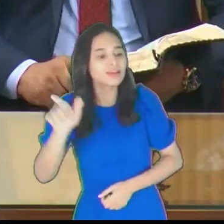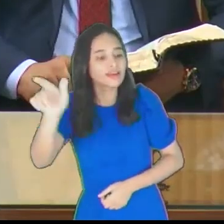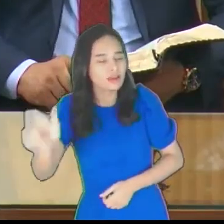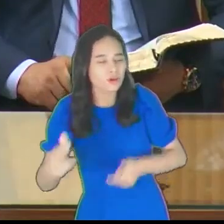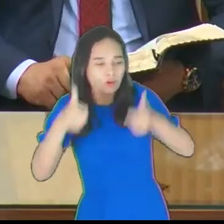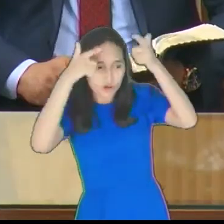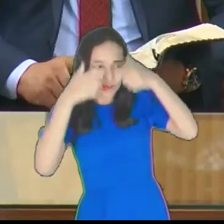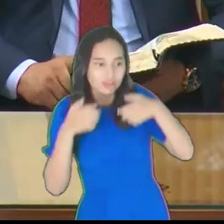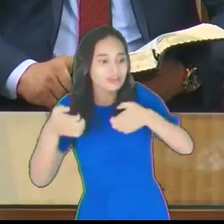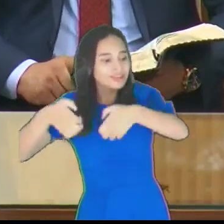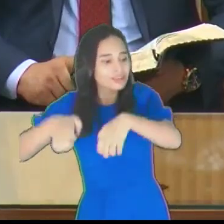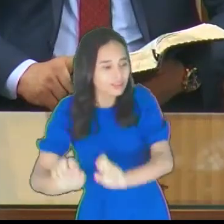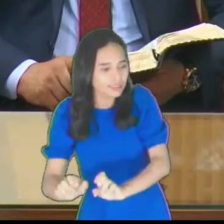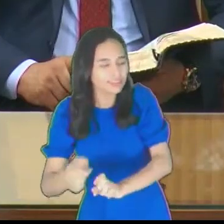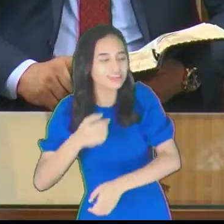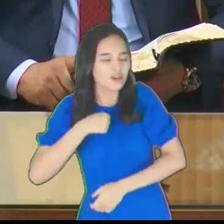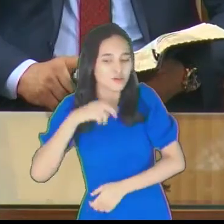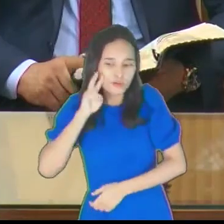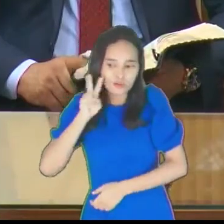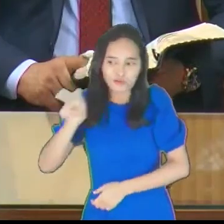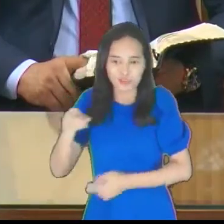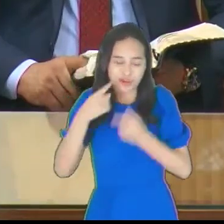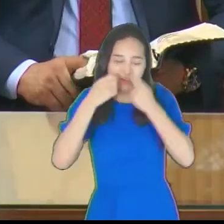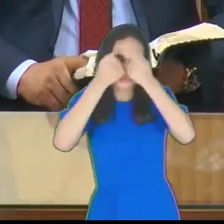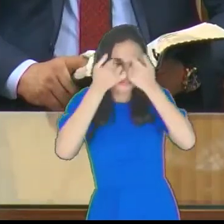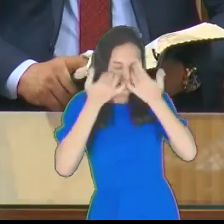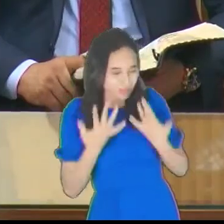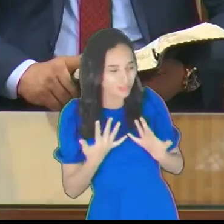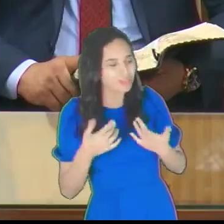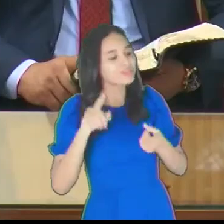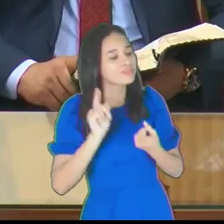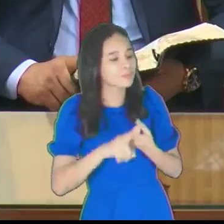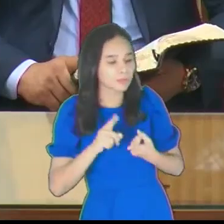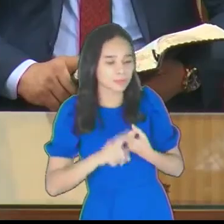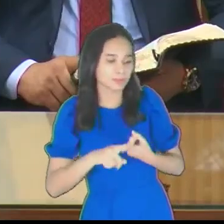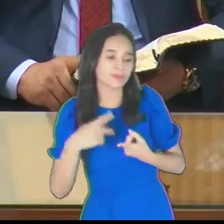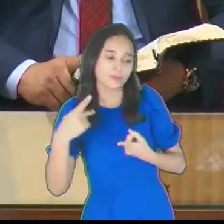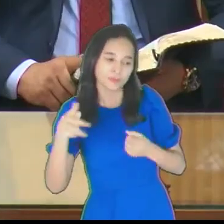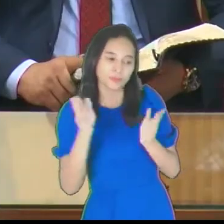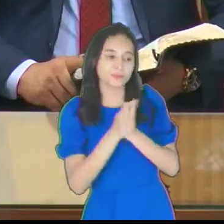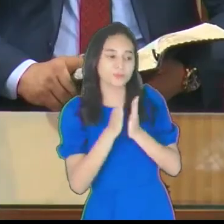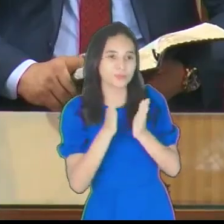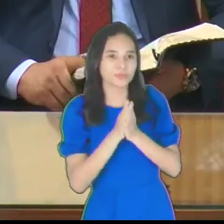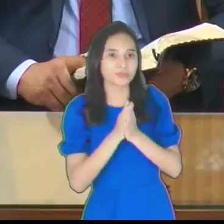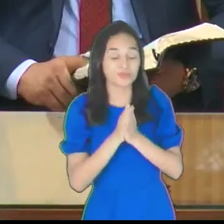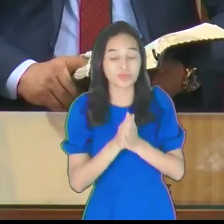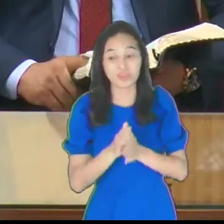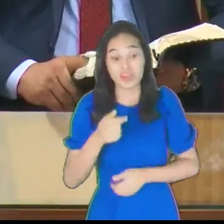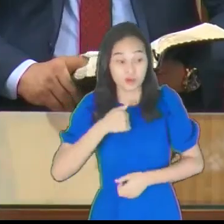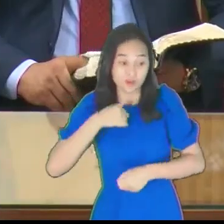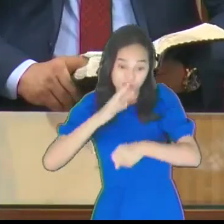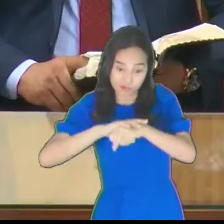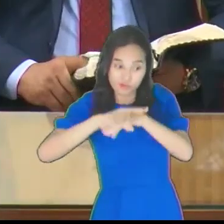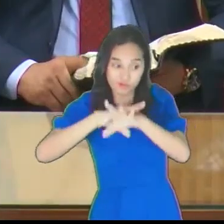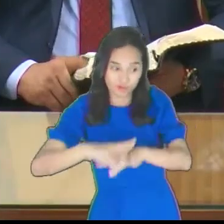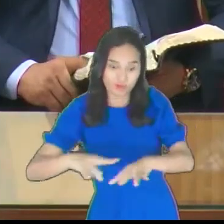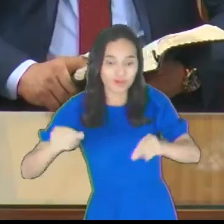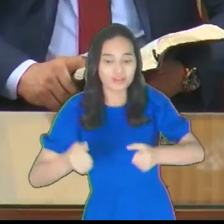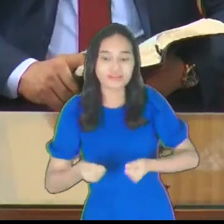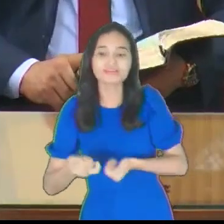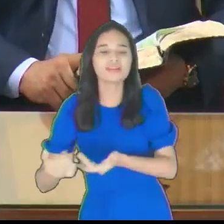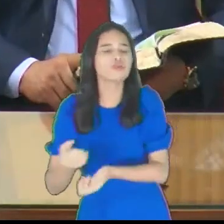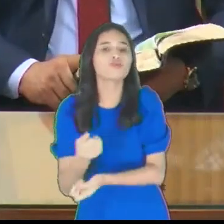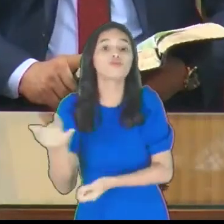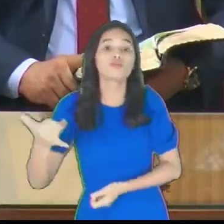vi as tuas lágrimas e ouvi a tua oração. E eu te sararei e te darei mais quantos